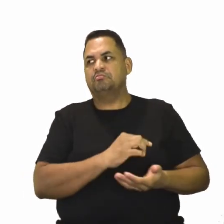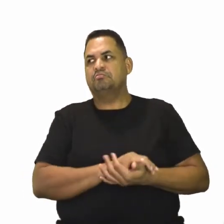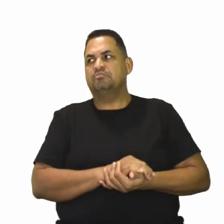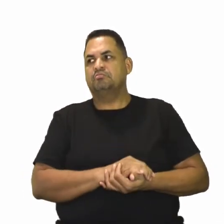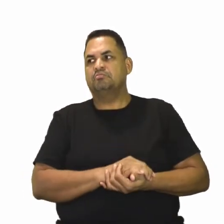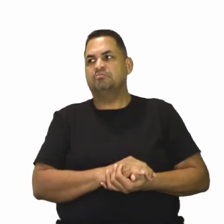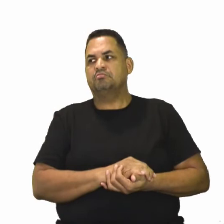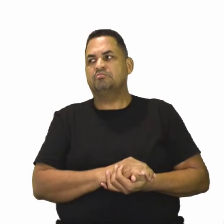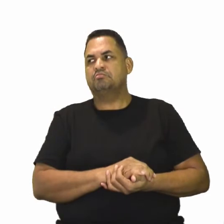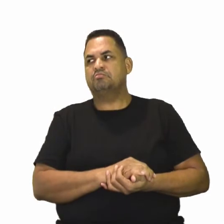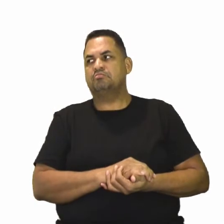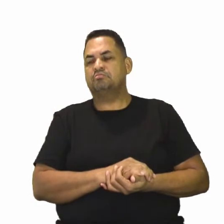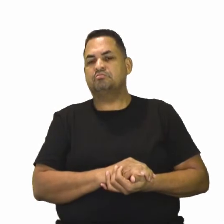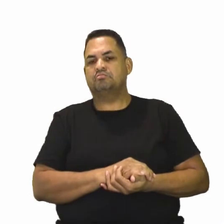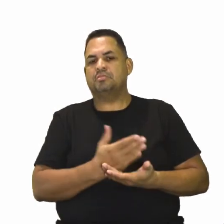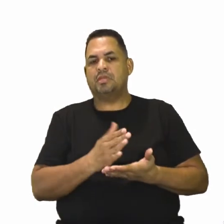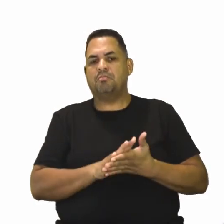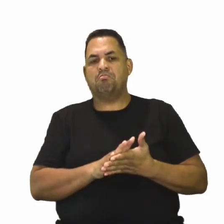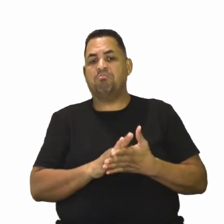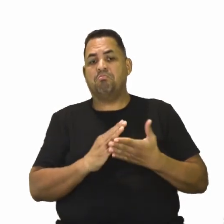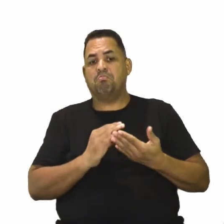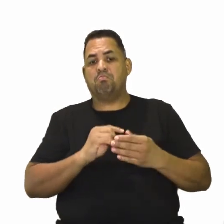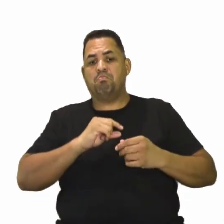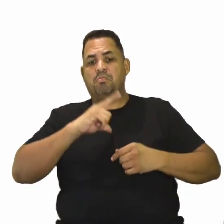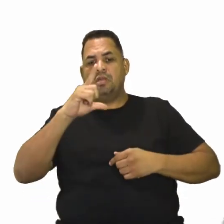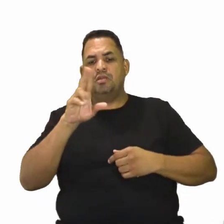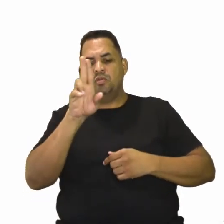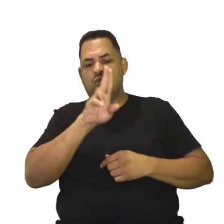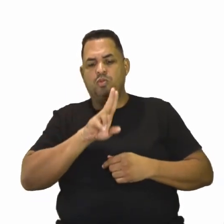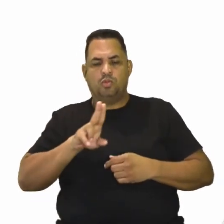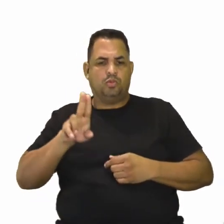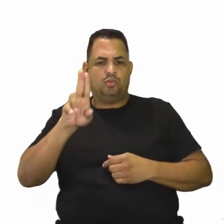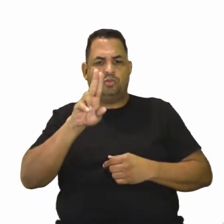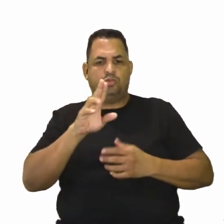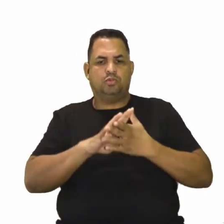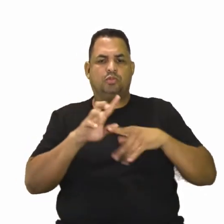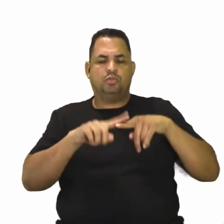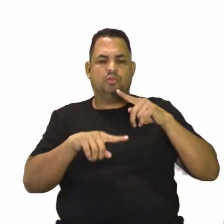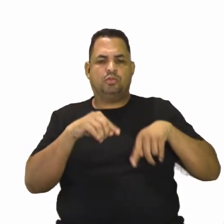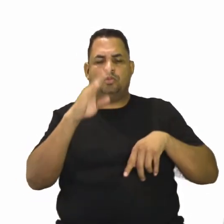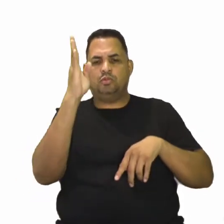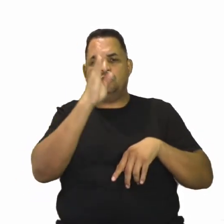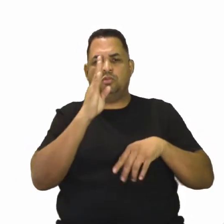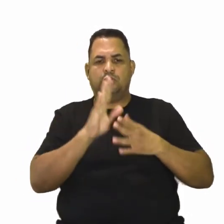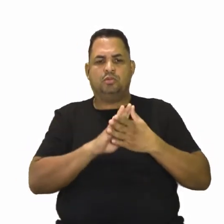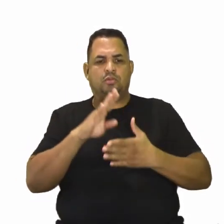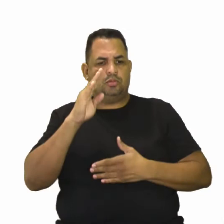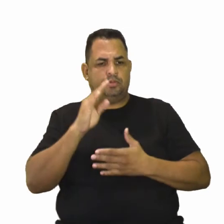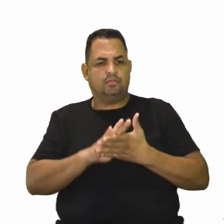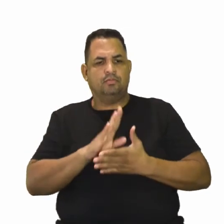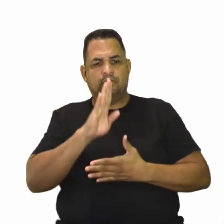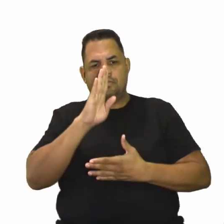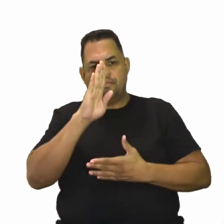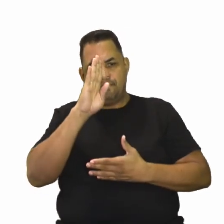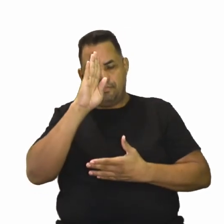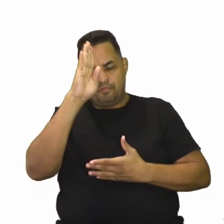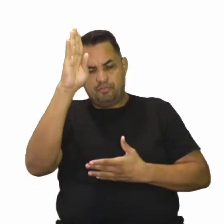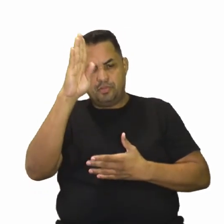ela é a maior consumidora dos produtos brasileiros, principalmente commodity.